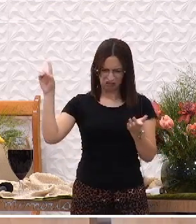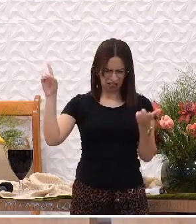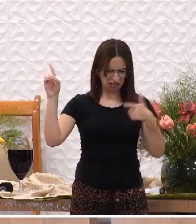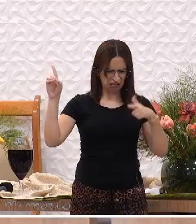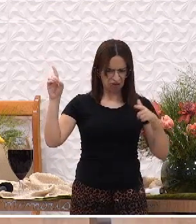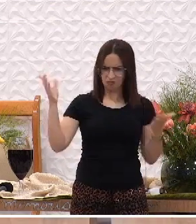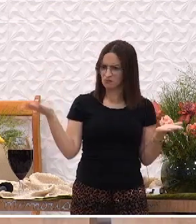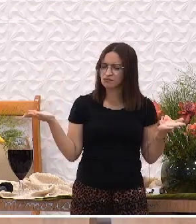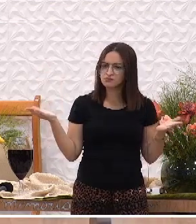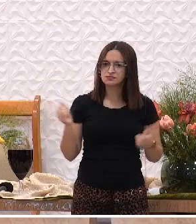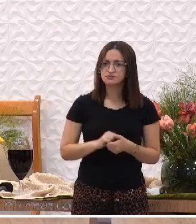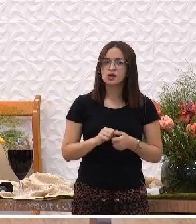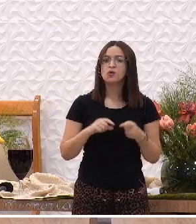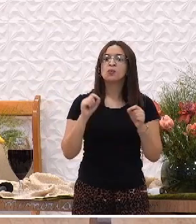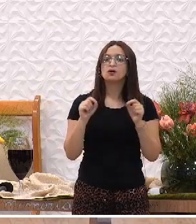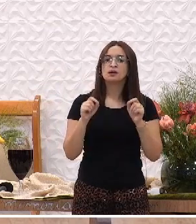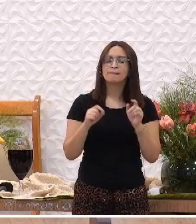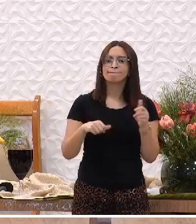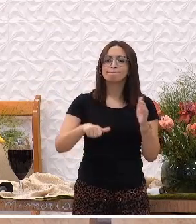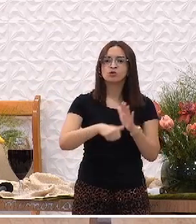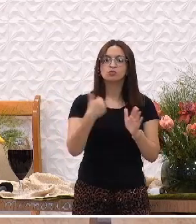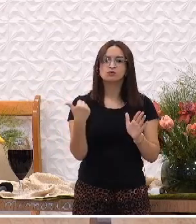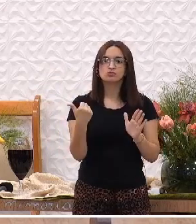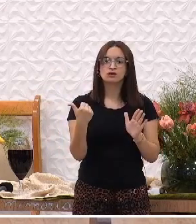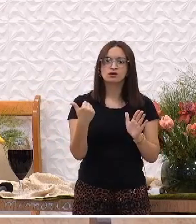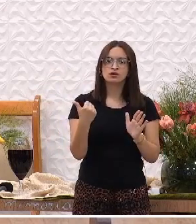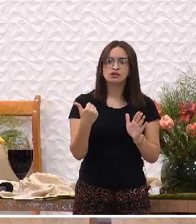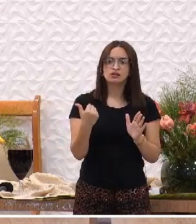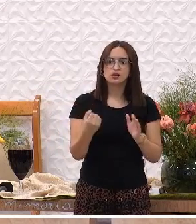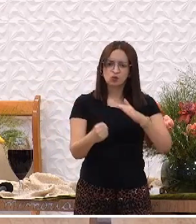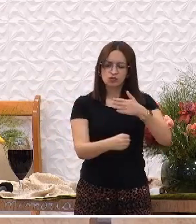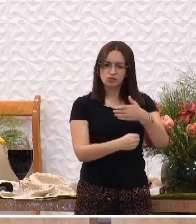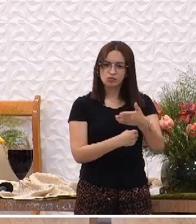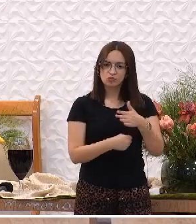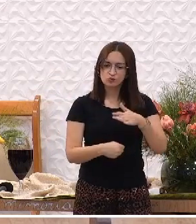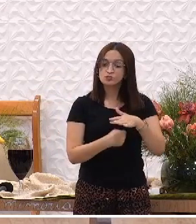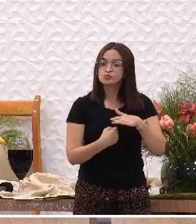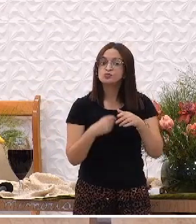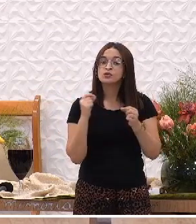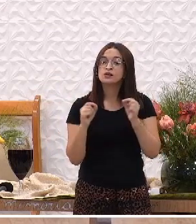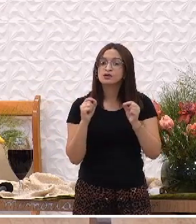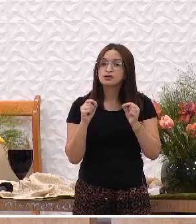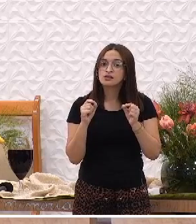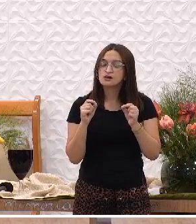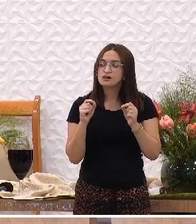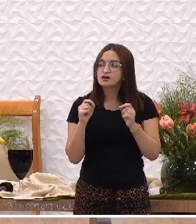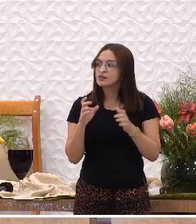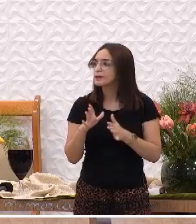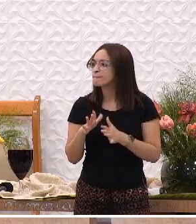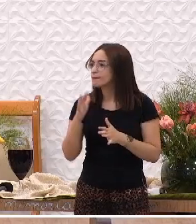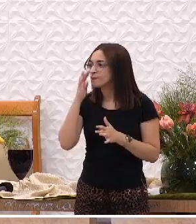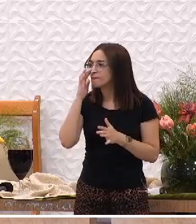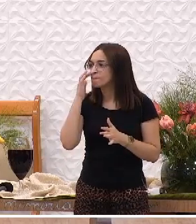muito importante é o princípio regulador do culto. E esse princípio, apesar desse nome bonito que ele tem, nada mais é do que o culto deve ser regulado pela